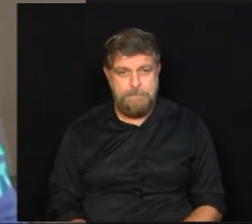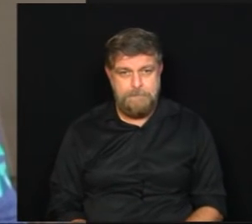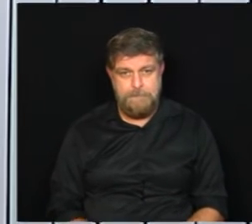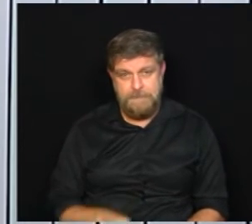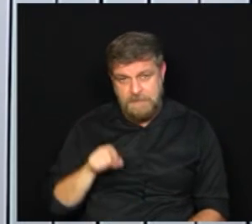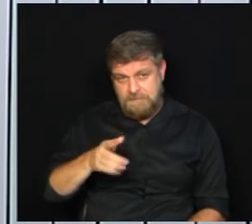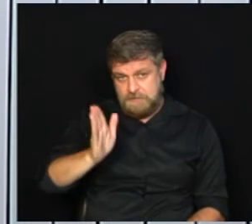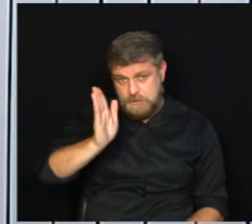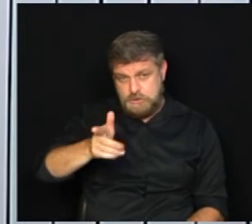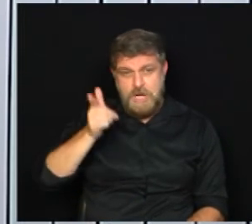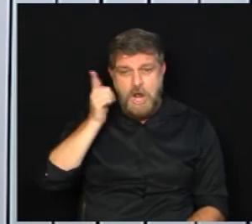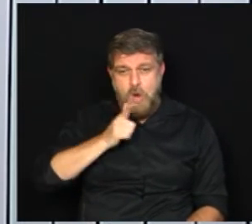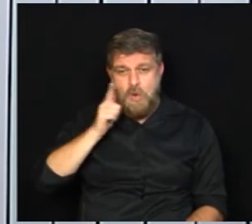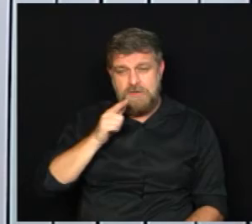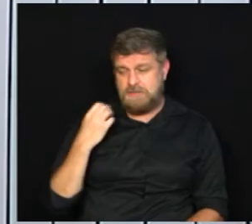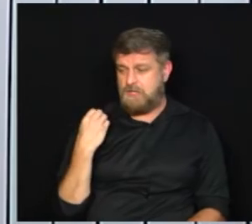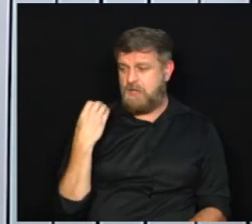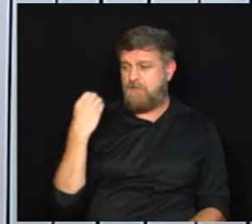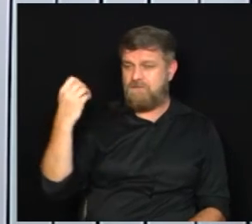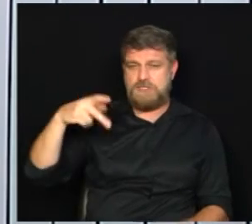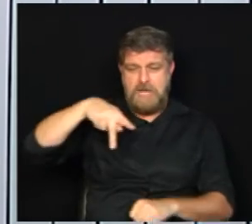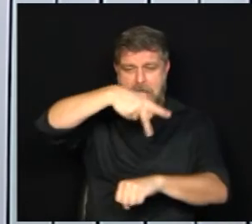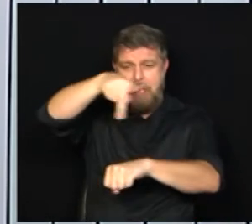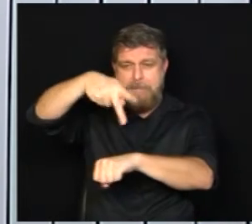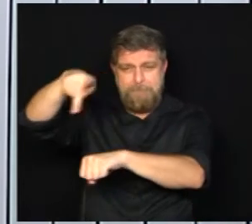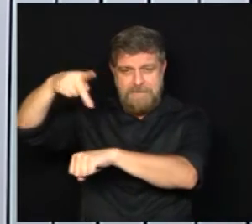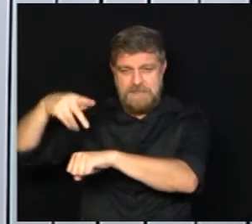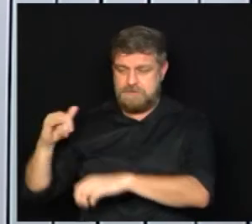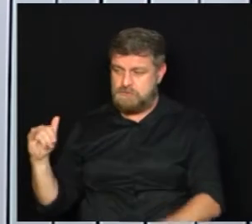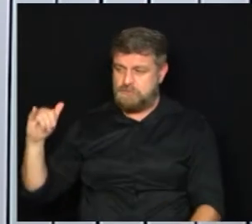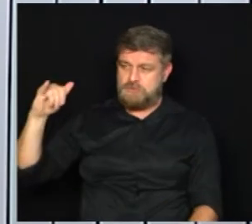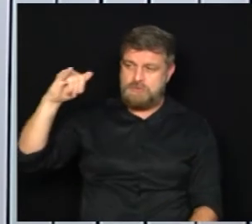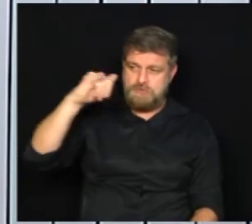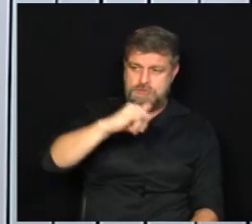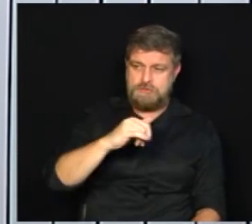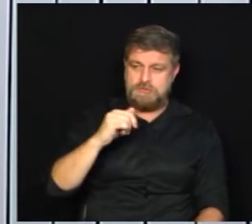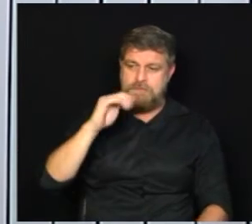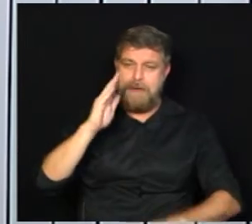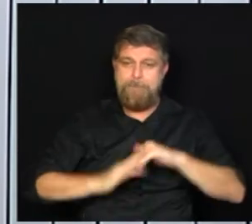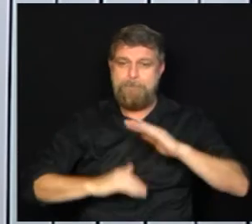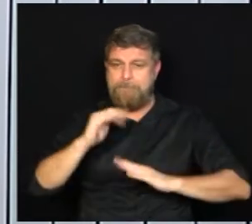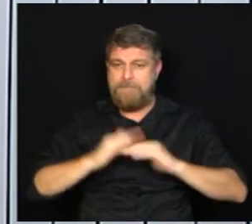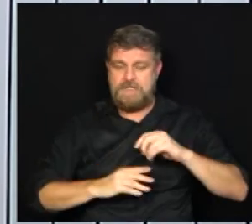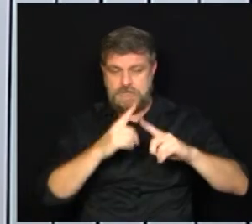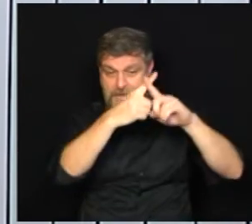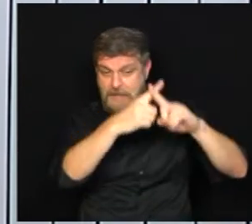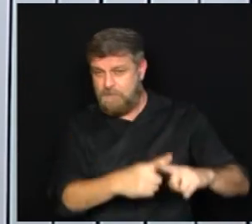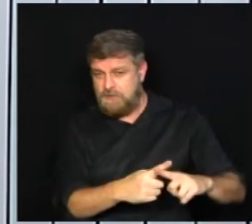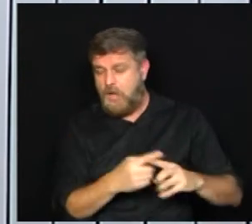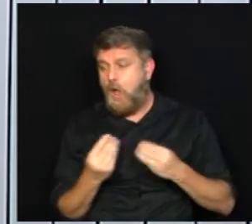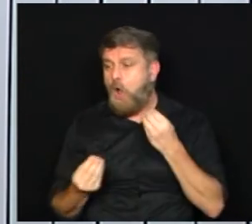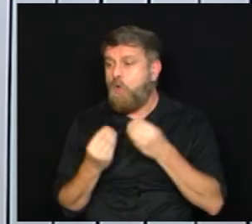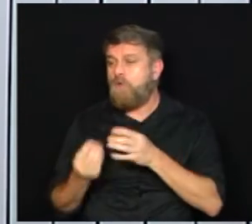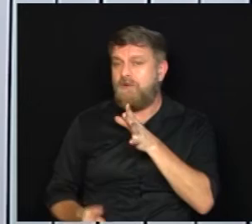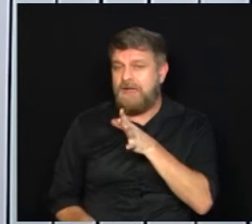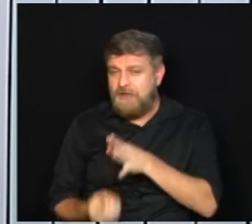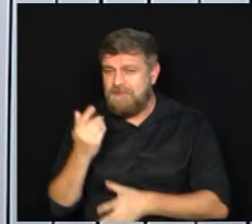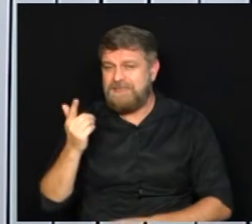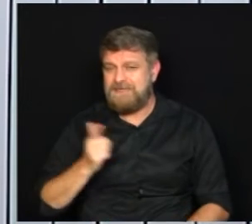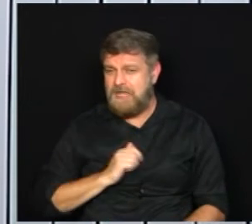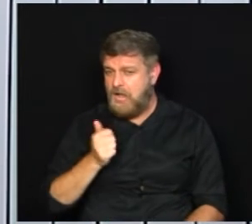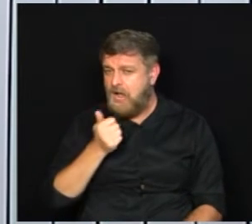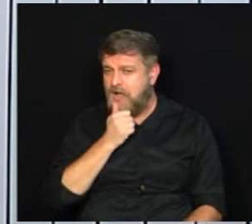Você já conseguiu viajar para muitos países por conta da modalidade? Como é que funciona esse calendário? Ele ainda